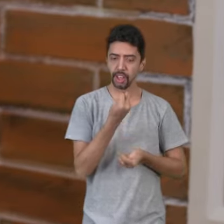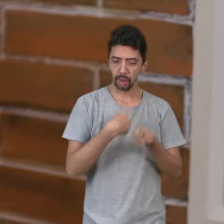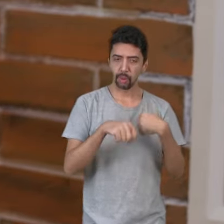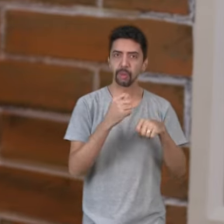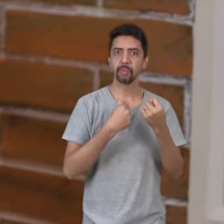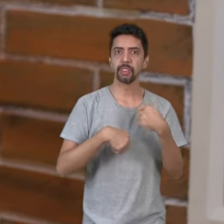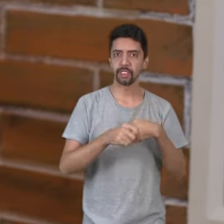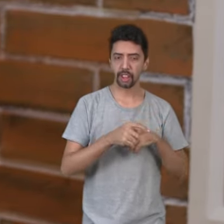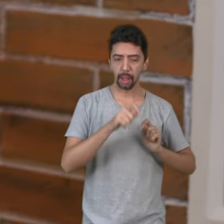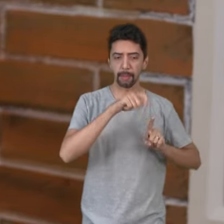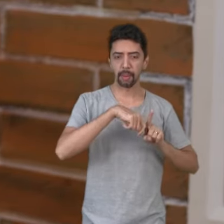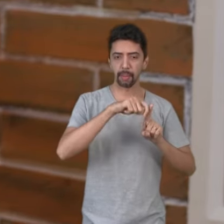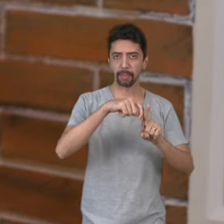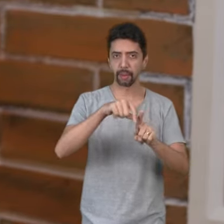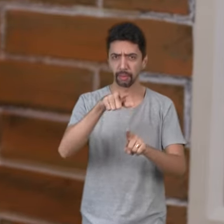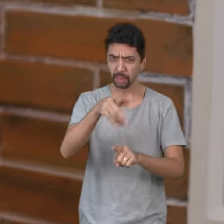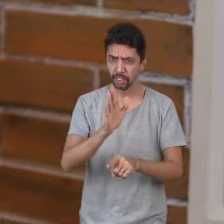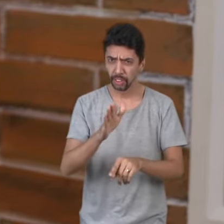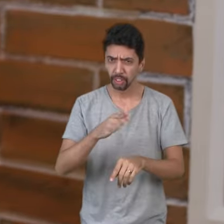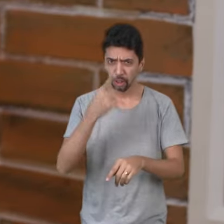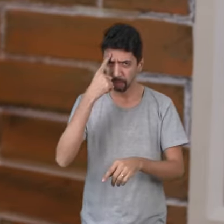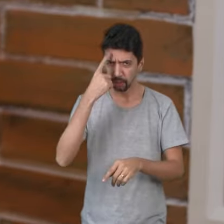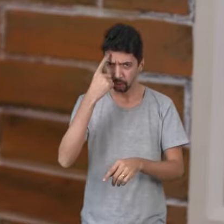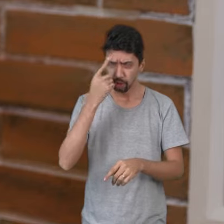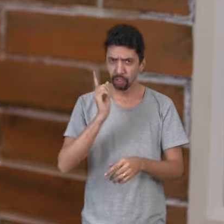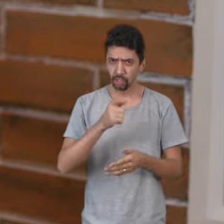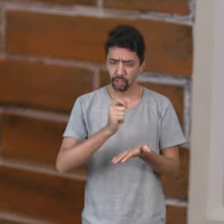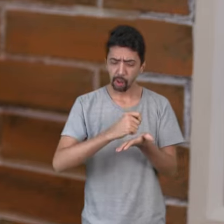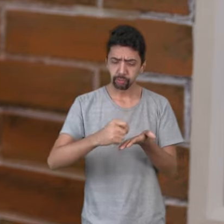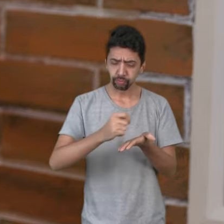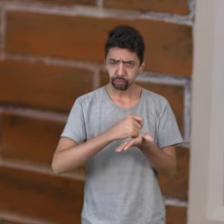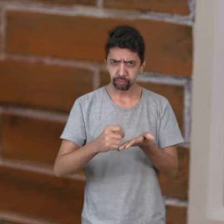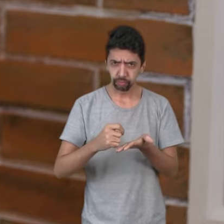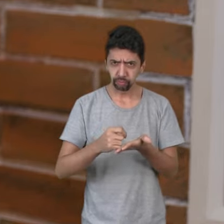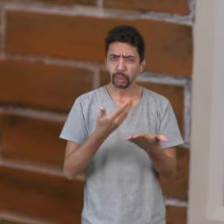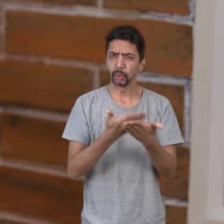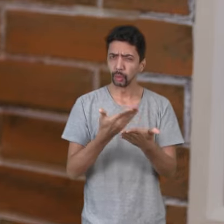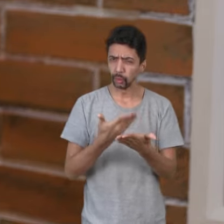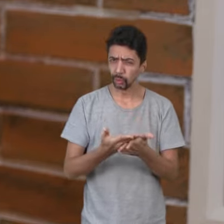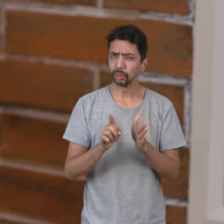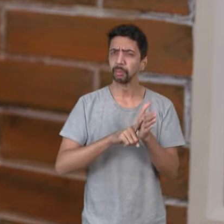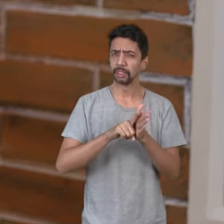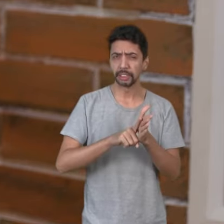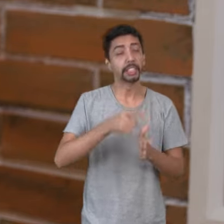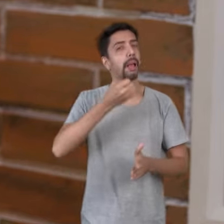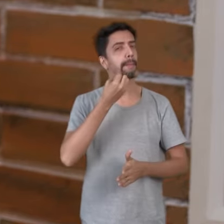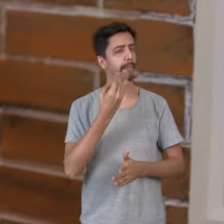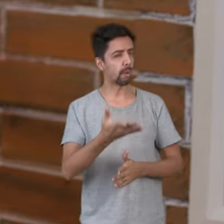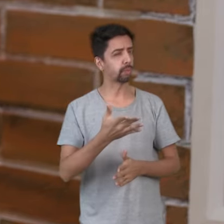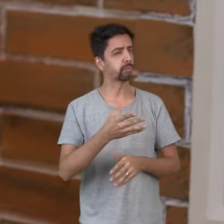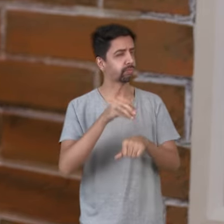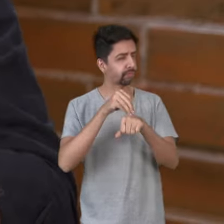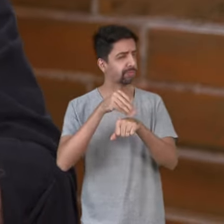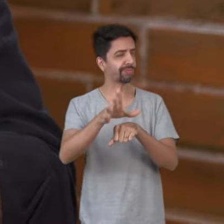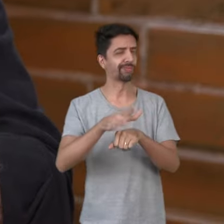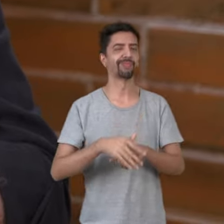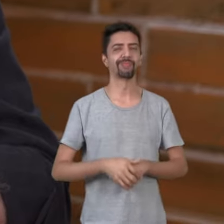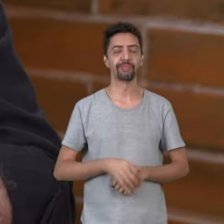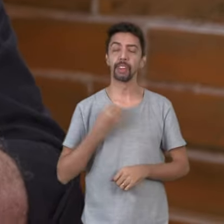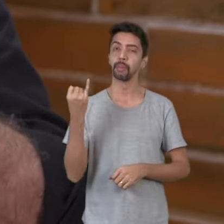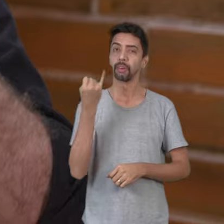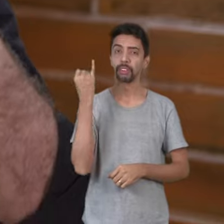casa? Faça, porque vale a pena. É muito importante que você busque por essas informações.